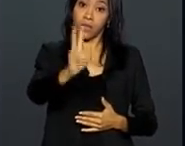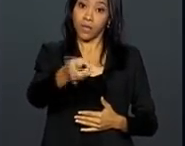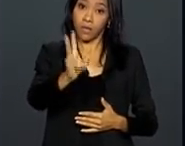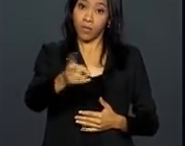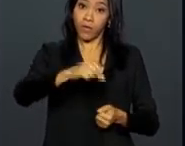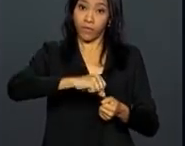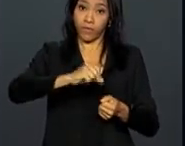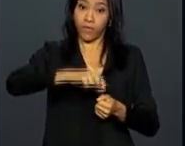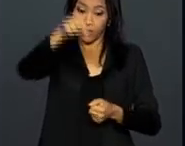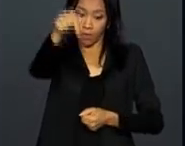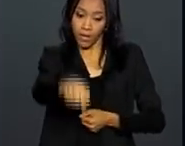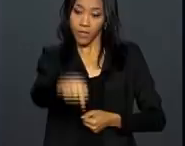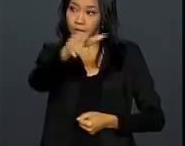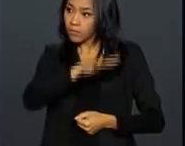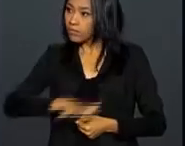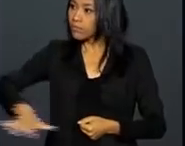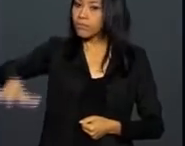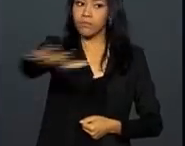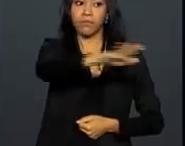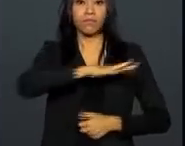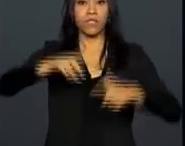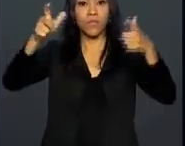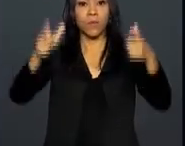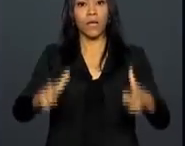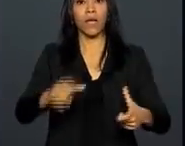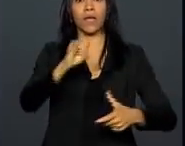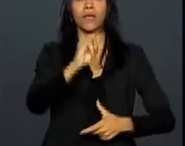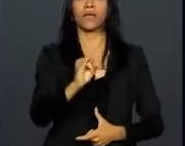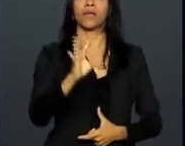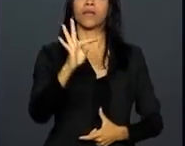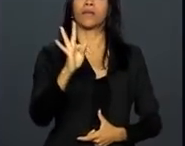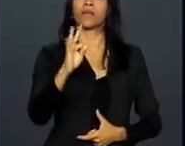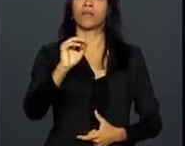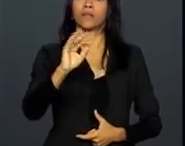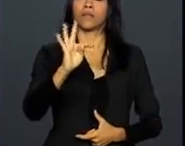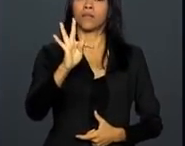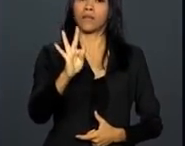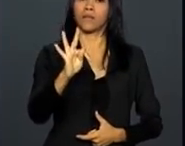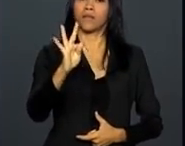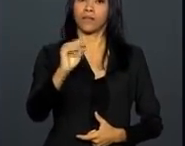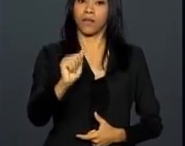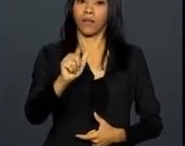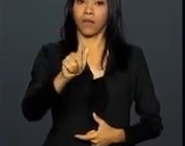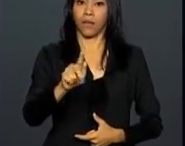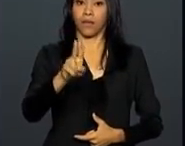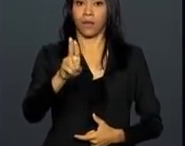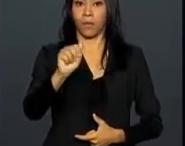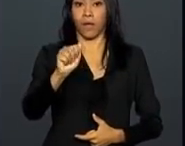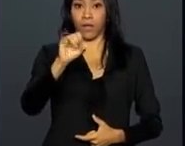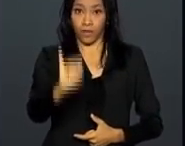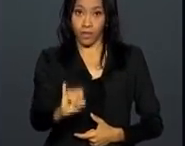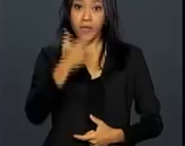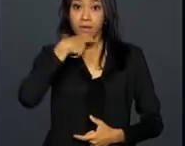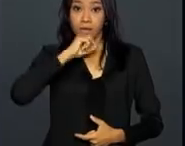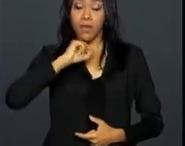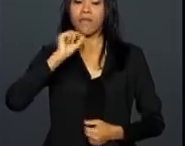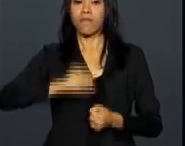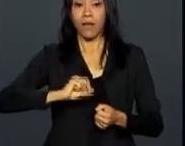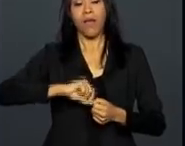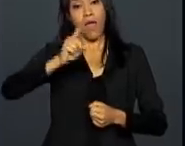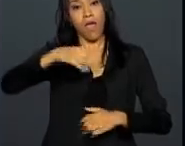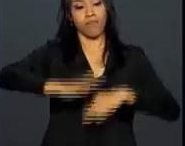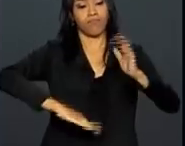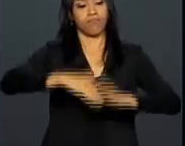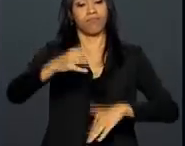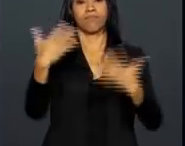de Itaguaí, pelas mãos, como já salientei, de brasileiros e brasileiras que